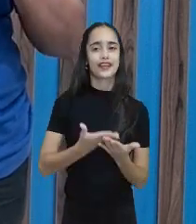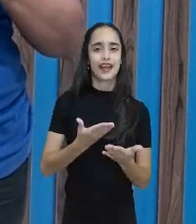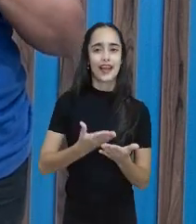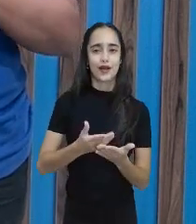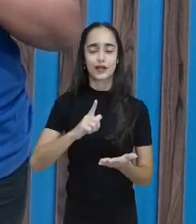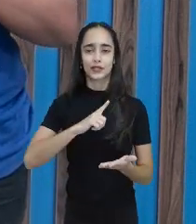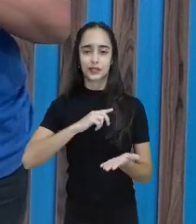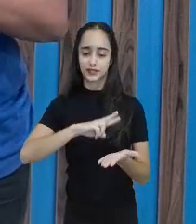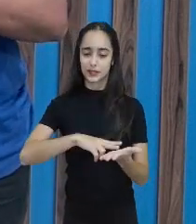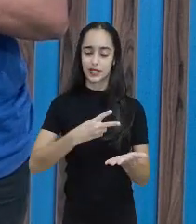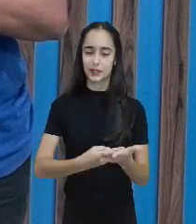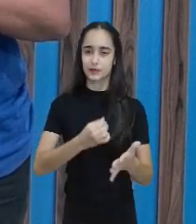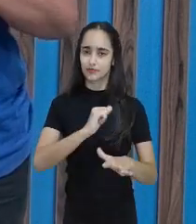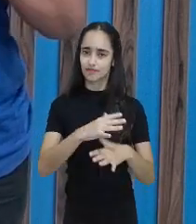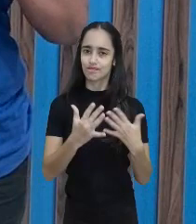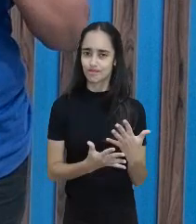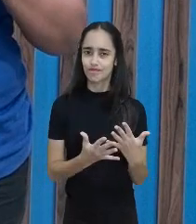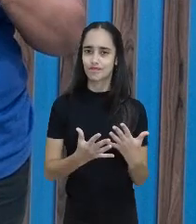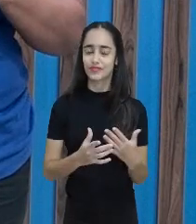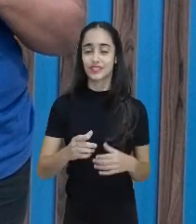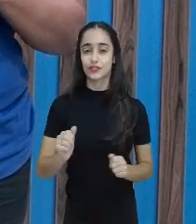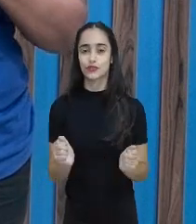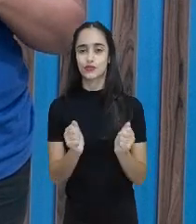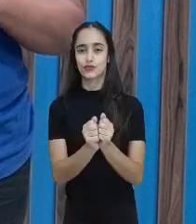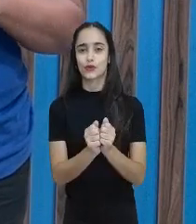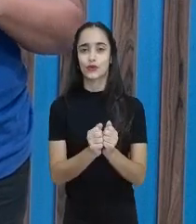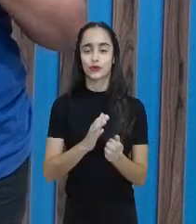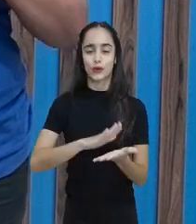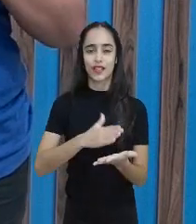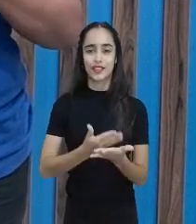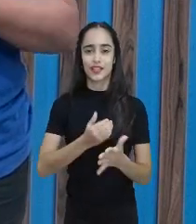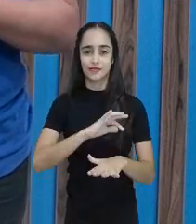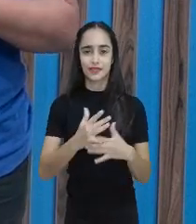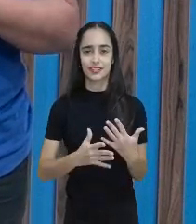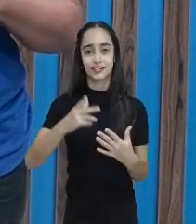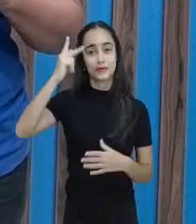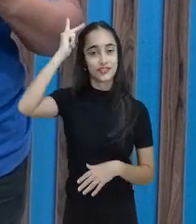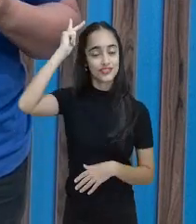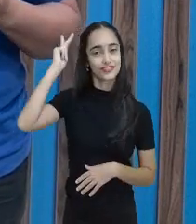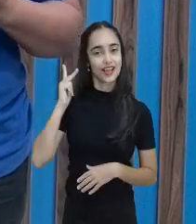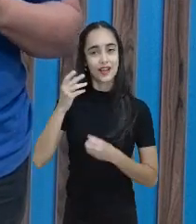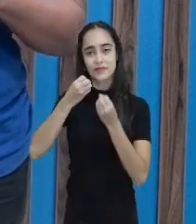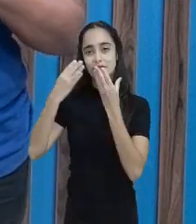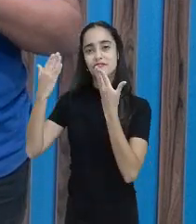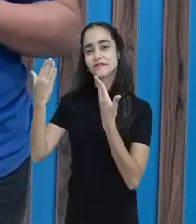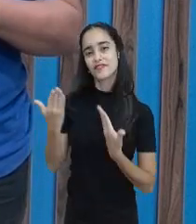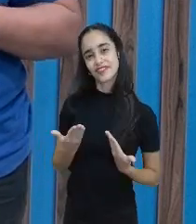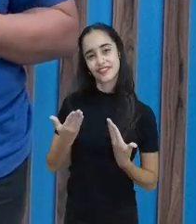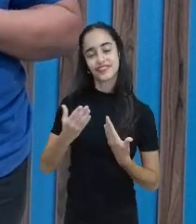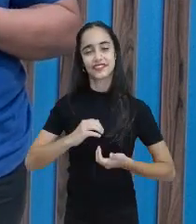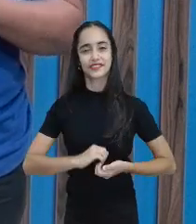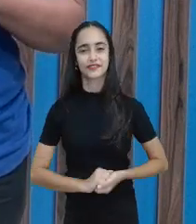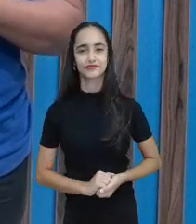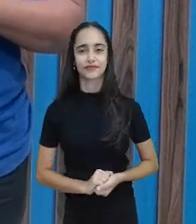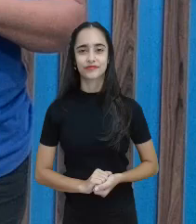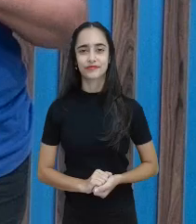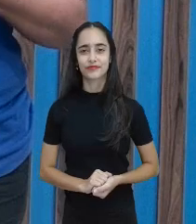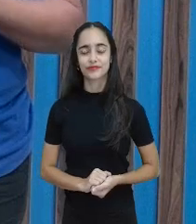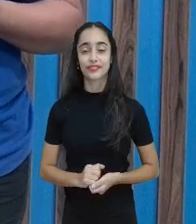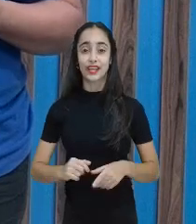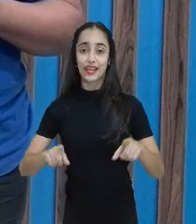para a língua brasileira de sinais. E nós estamos aqui com a nossa intérprete Karen. Seja muito bem-vinda, Karen.